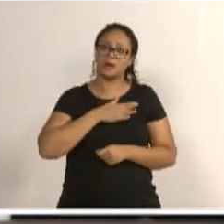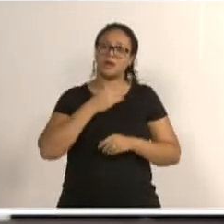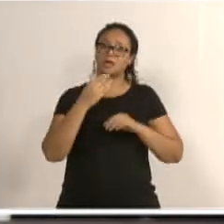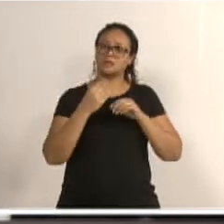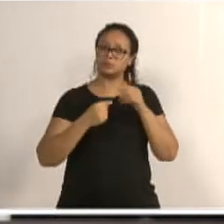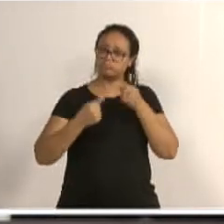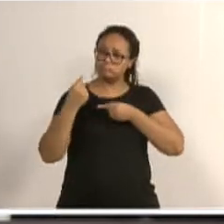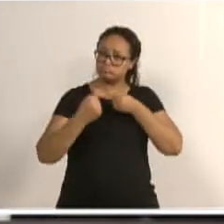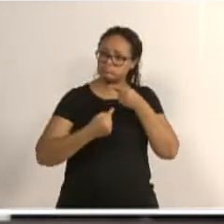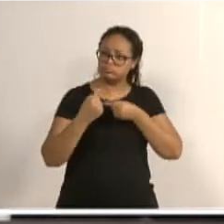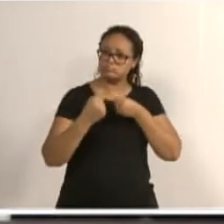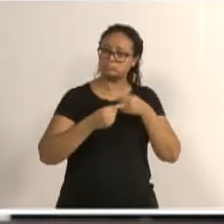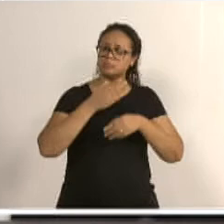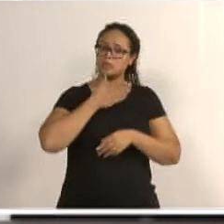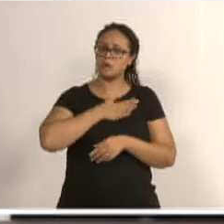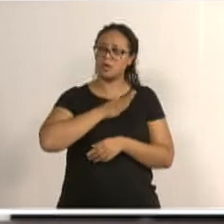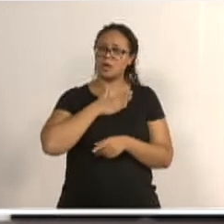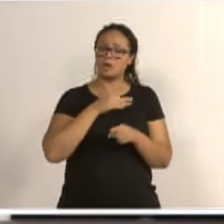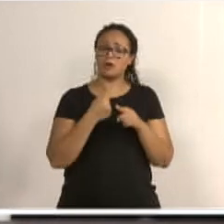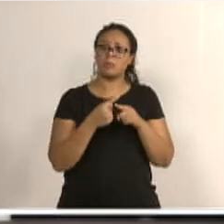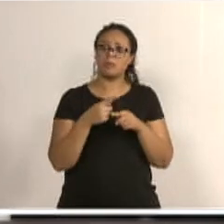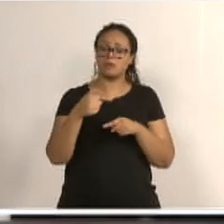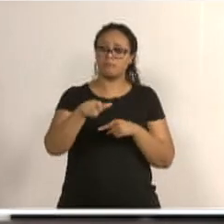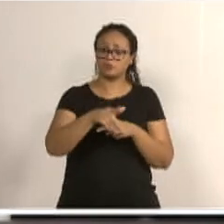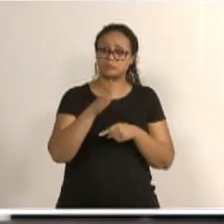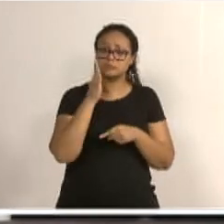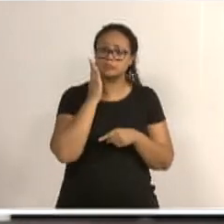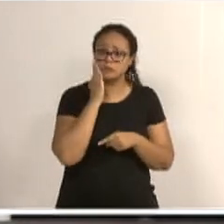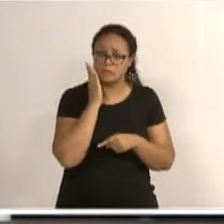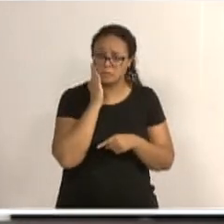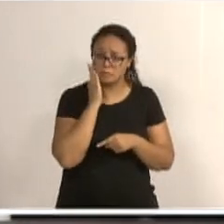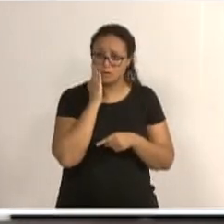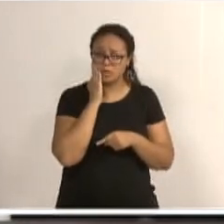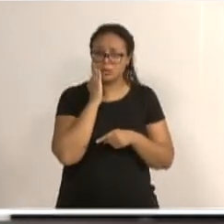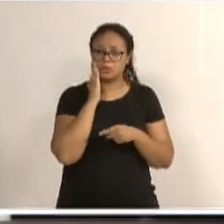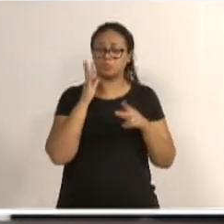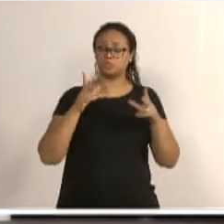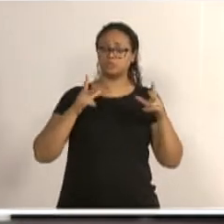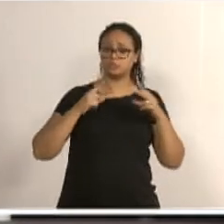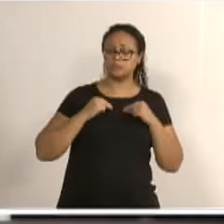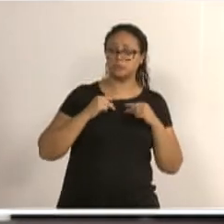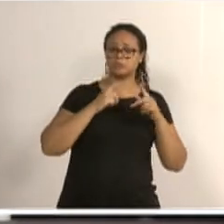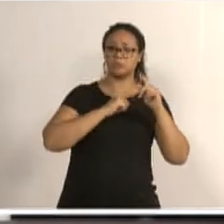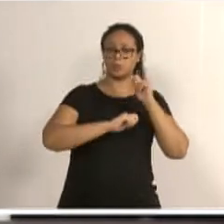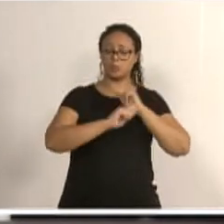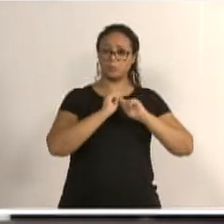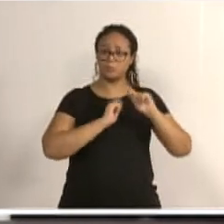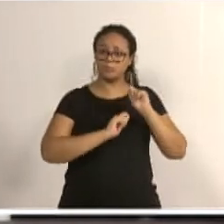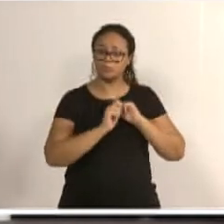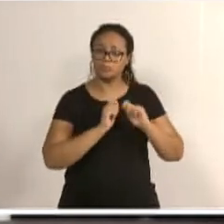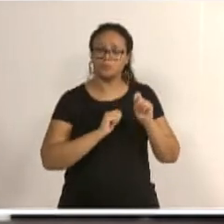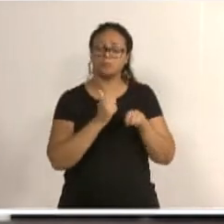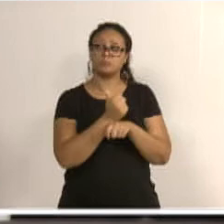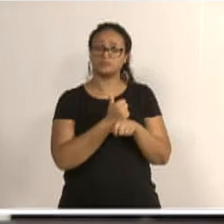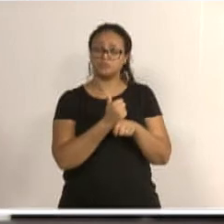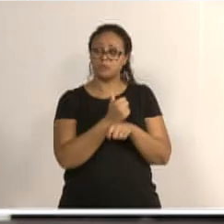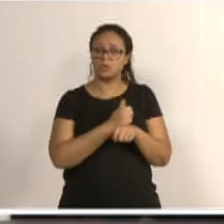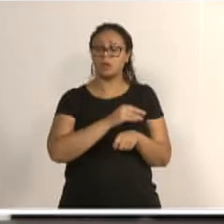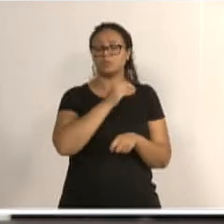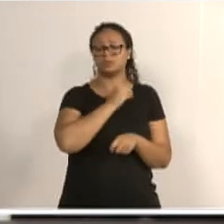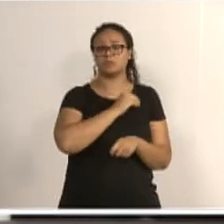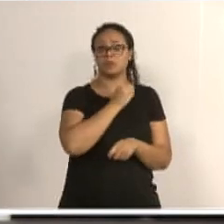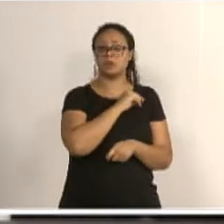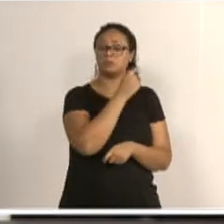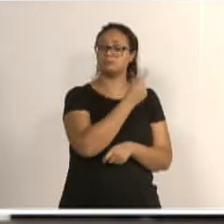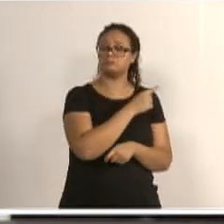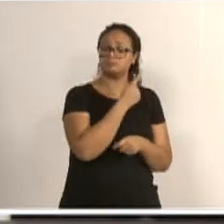Porque existem situações que vocês mesmos mencionaram. A condição dos motoristas e cobradores, tá? Essa situação salarial deles,